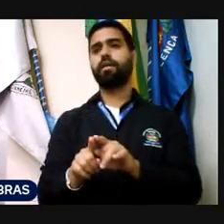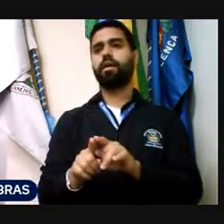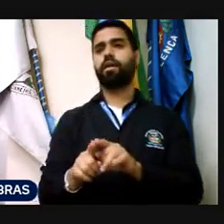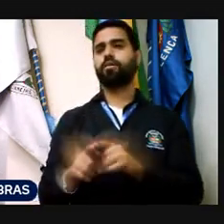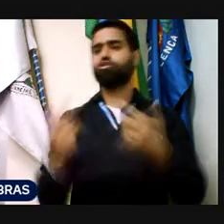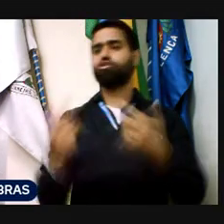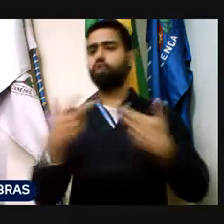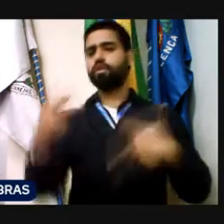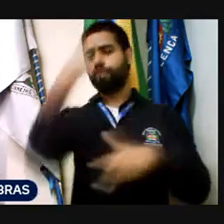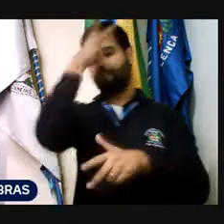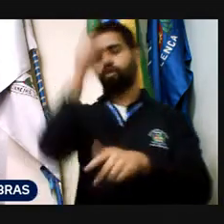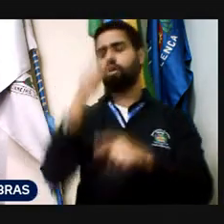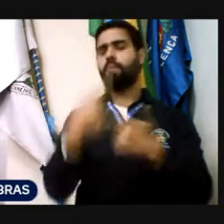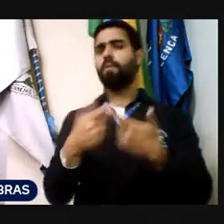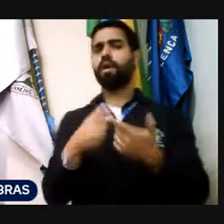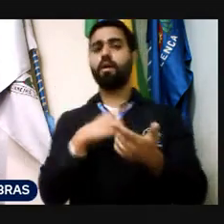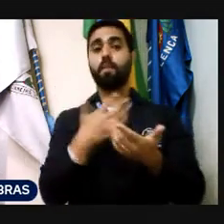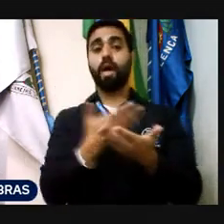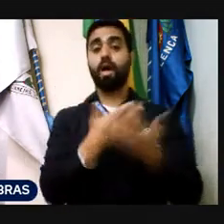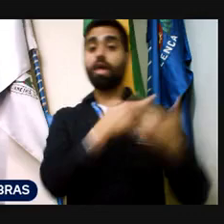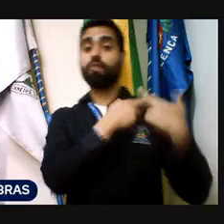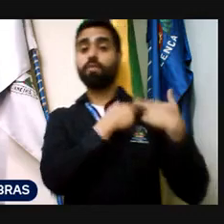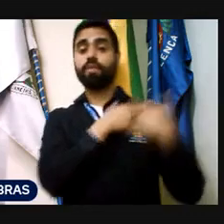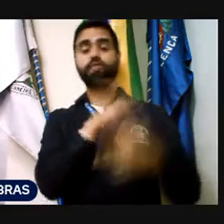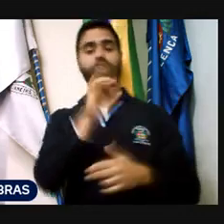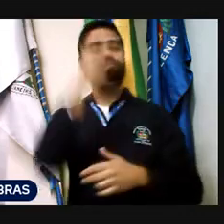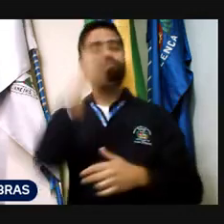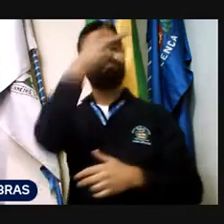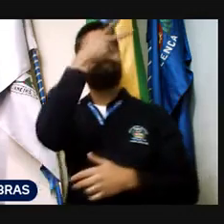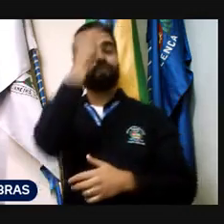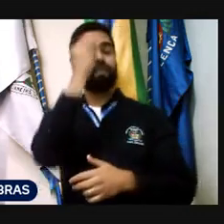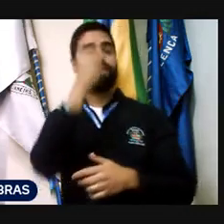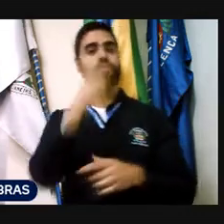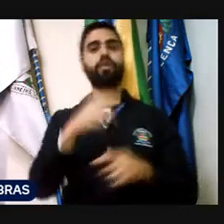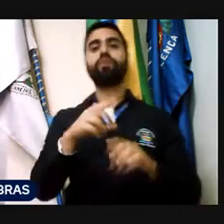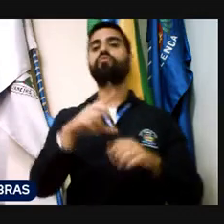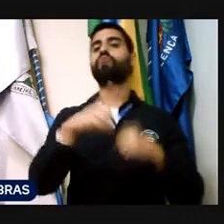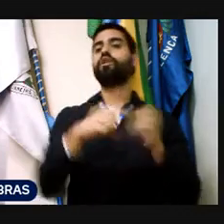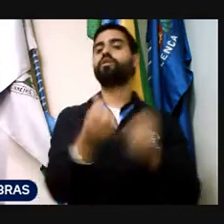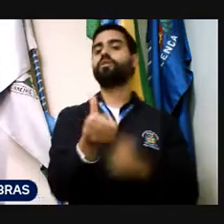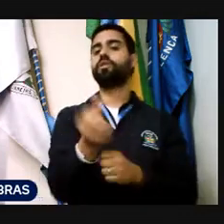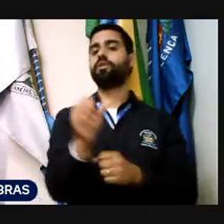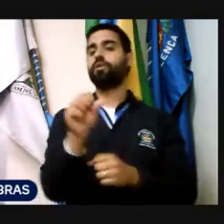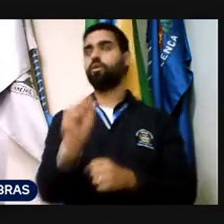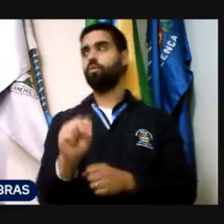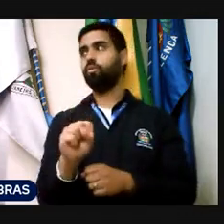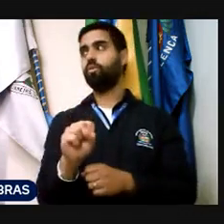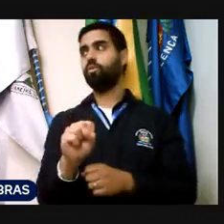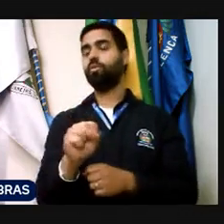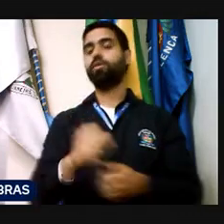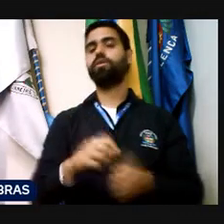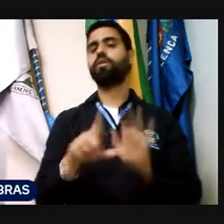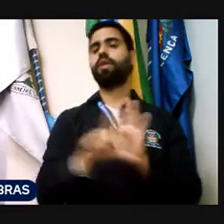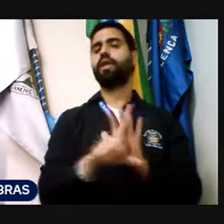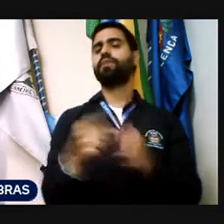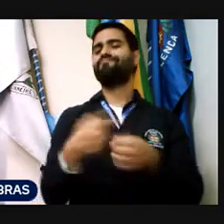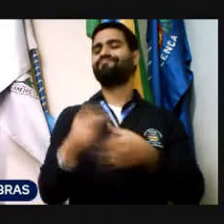administrativa, cuja iniciativa cabe ao prefeito, nos termos do artigo 68, caput da Lei Orgânica Municipal.